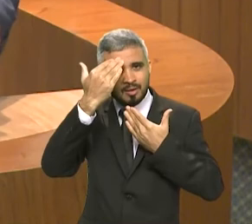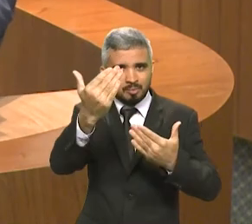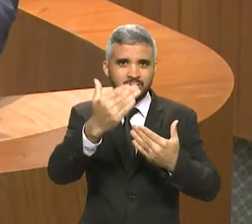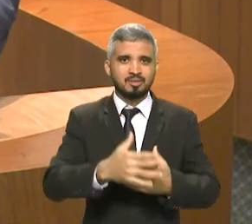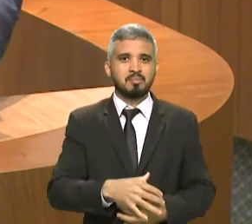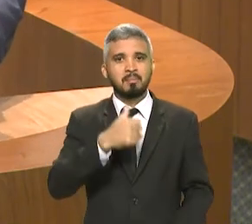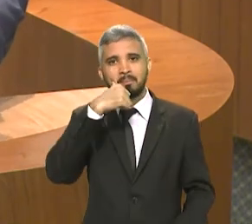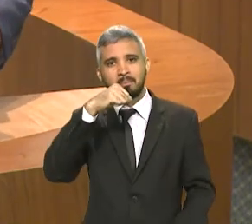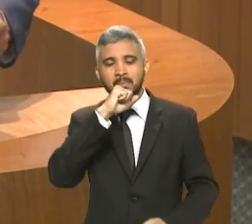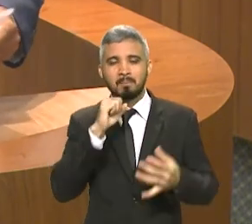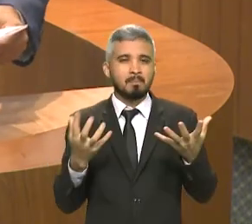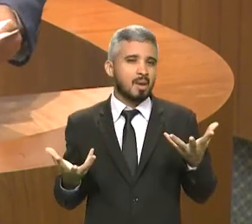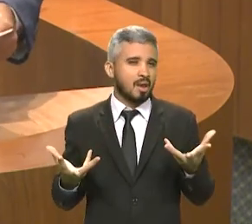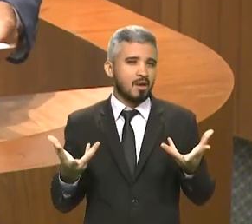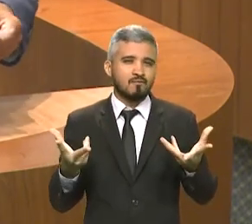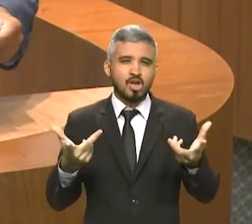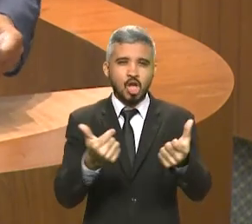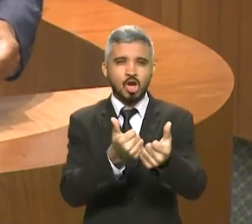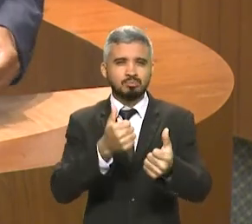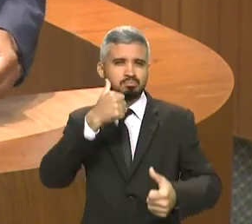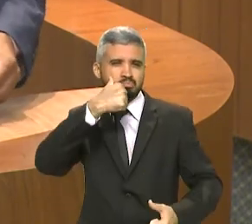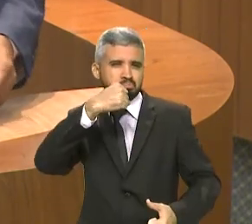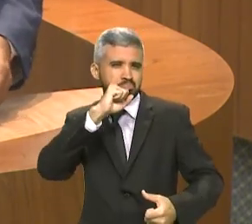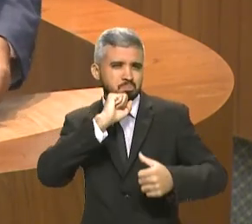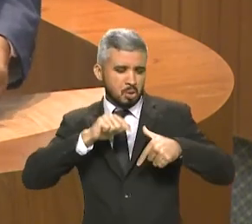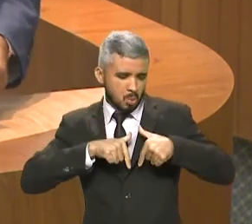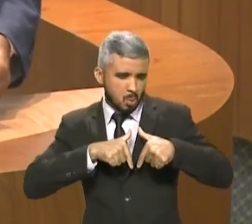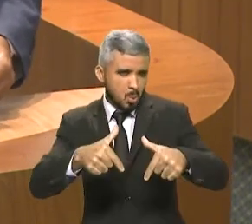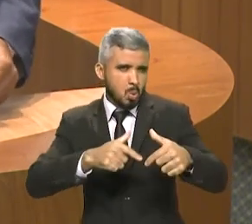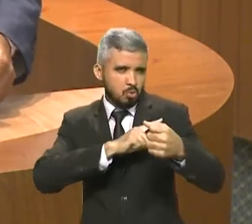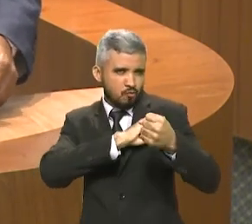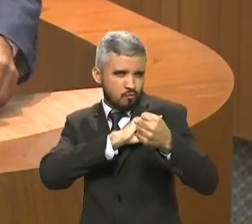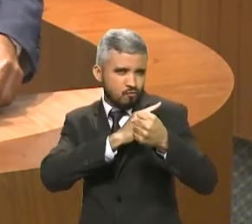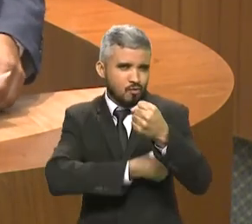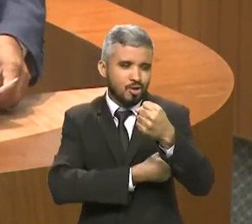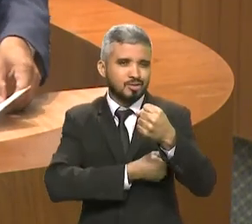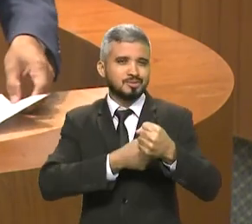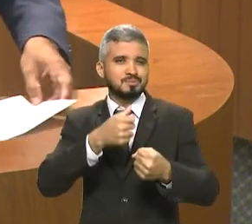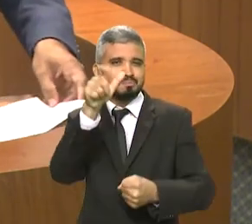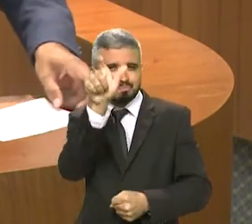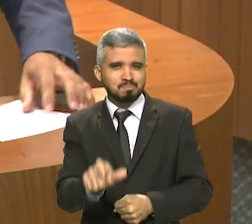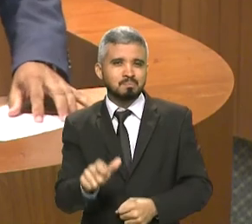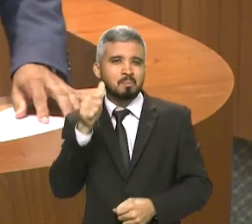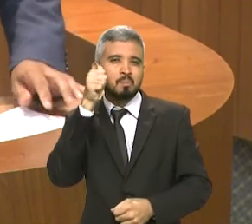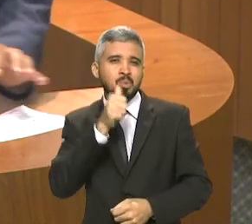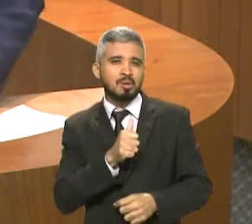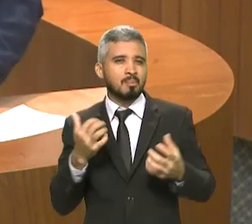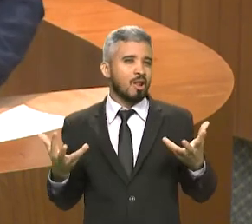mãe maravilhosa, mãe guerreira, mulher maravilhosa. Te amo.